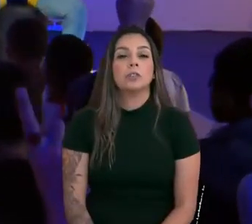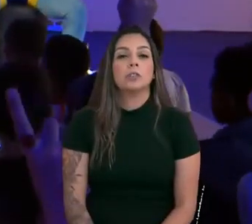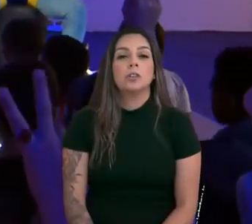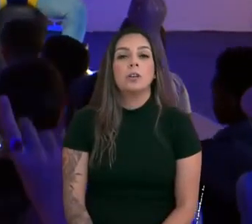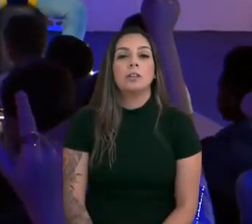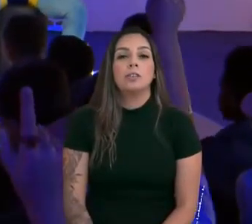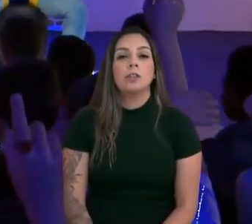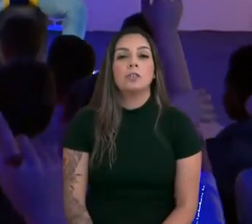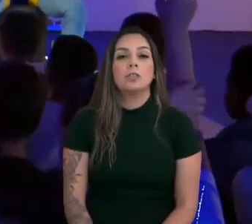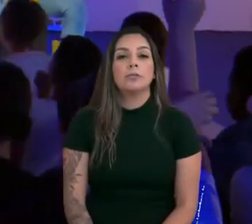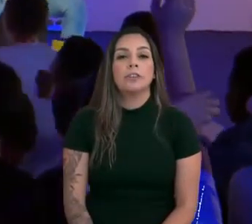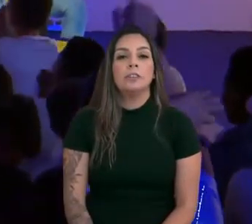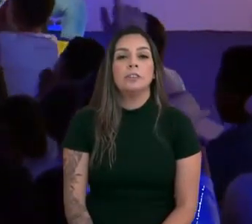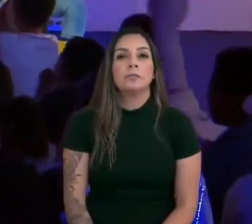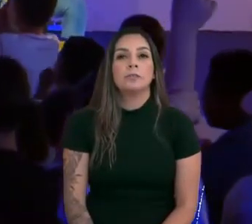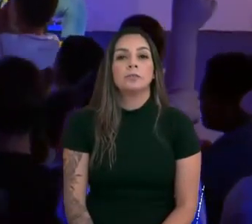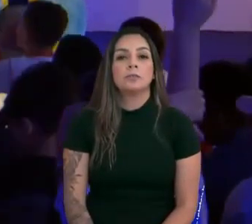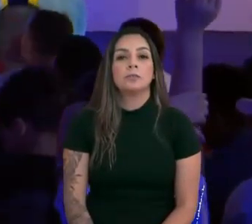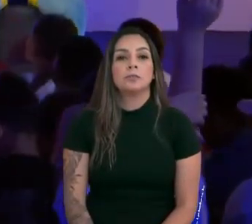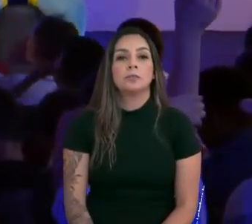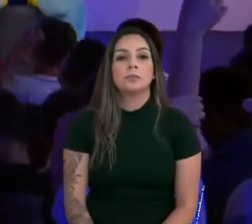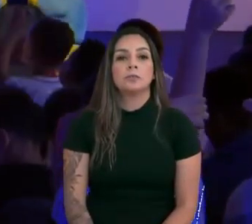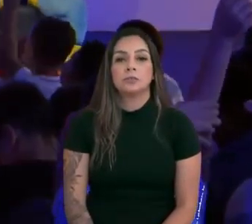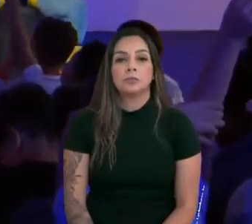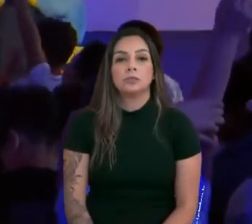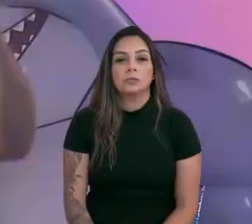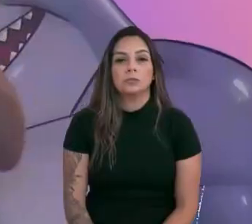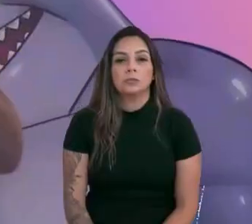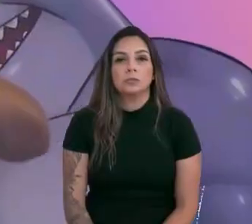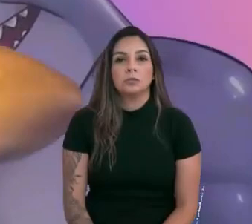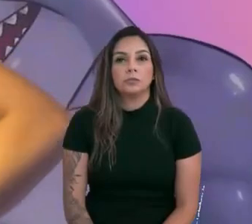O quê? Não ouvi.